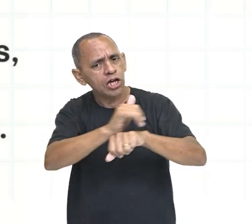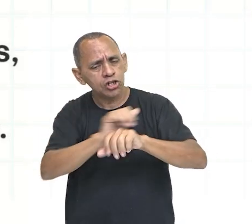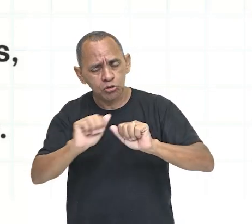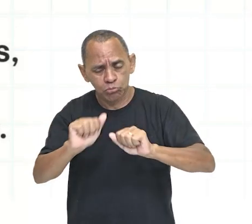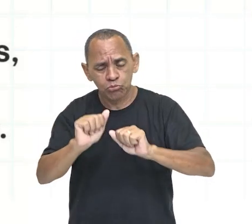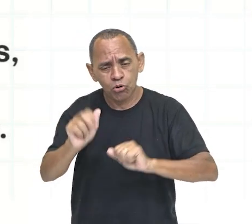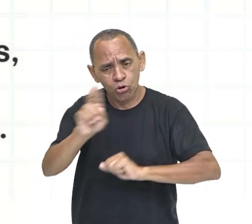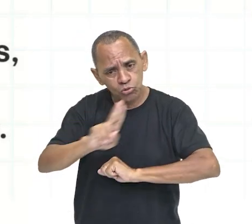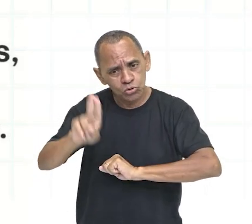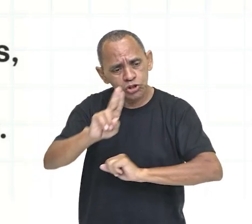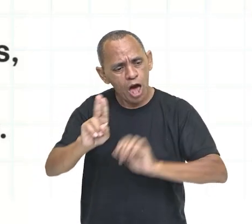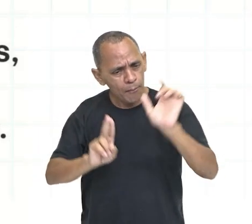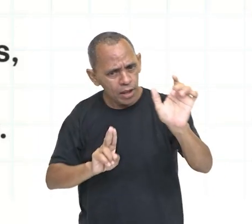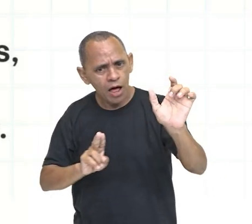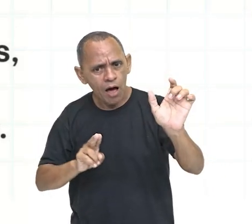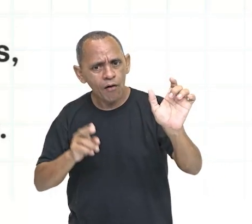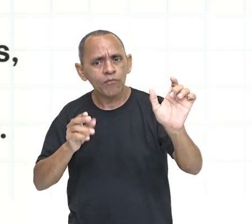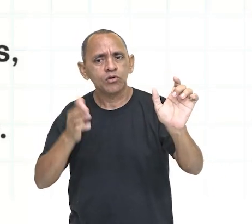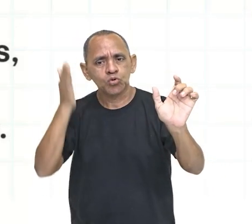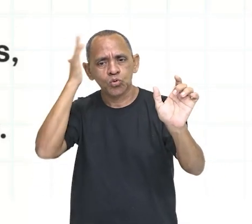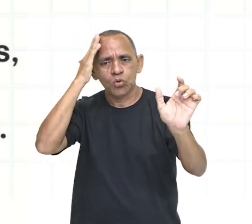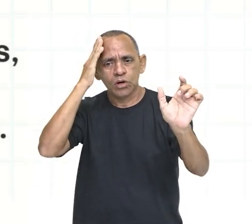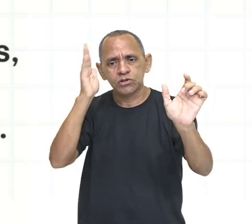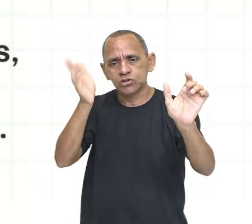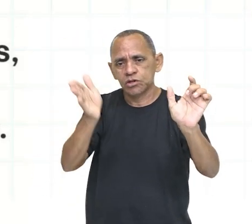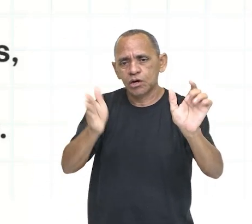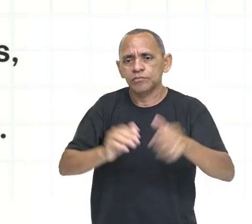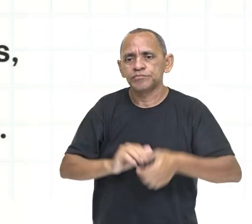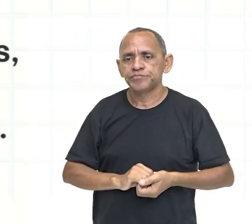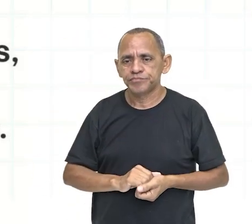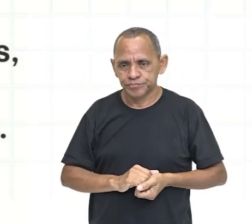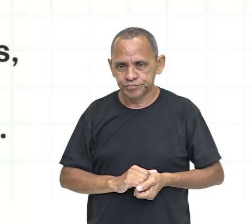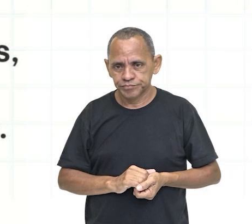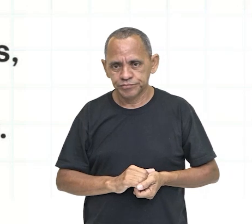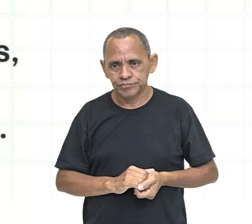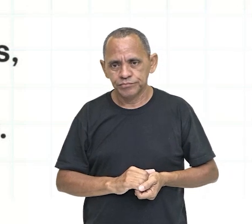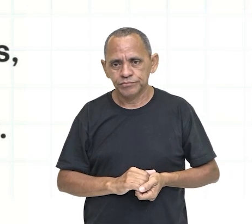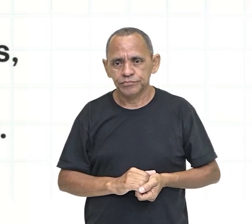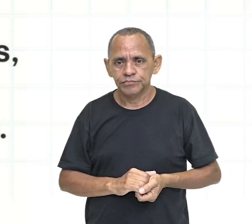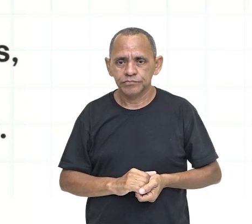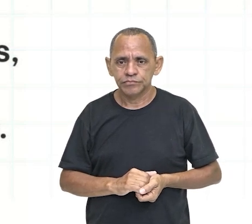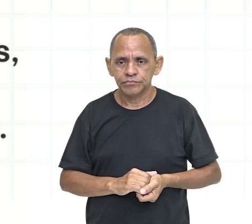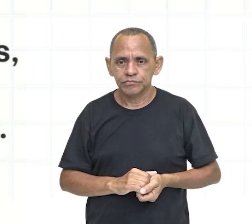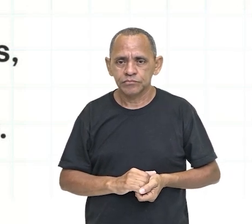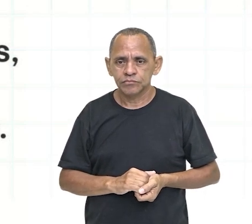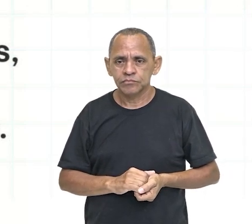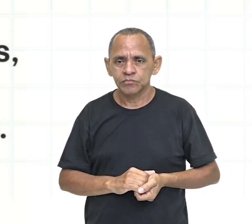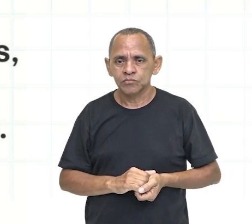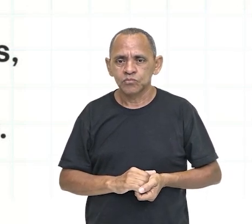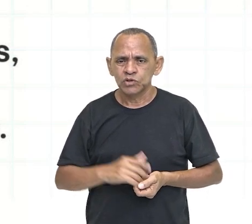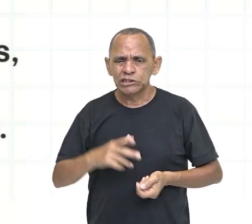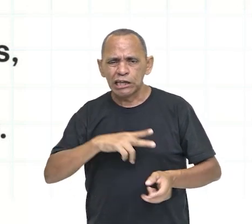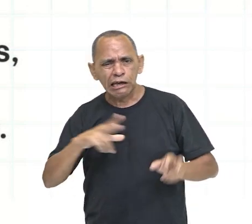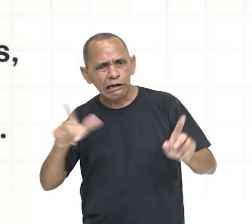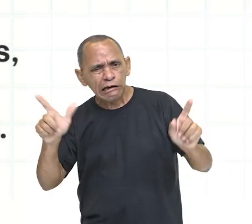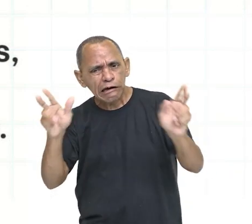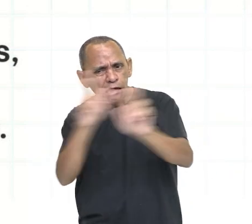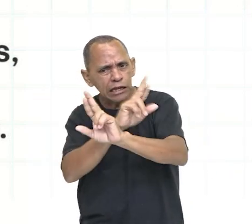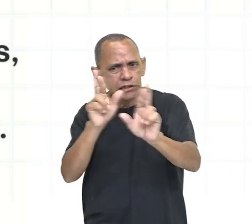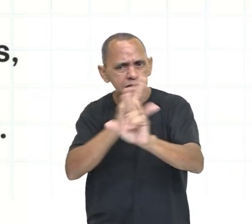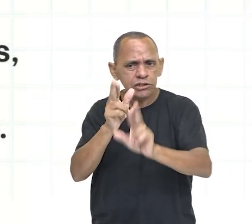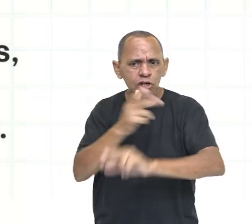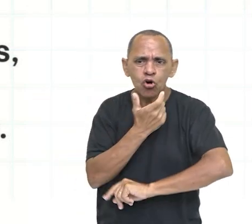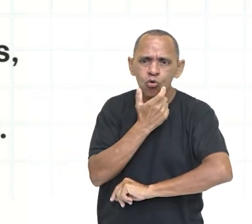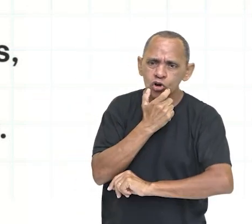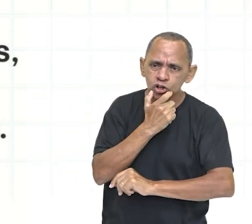conhece. Então, the global, English, legacy, colonialism. Então tem alguma coisa com global, tem alguma coisa com inglês, tem alguma coisa